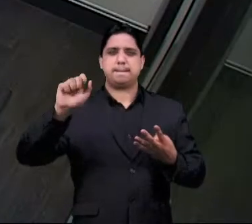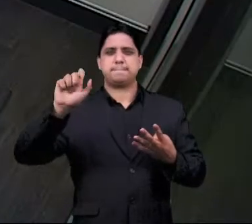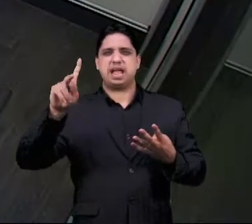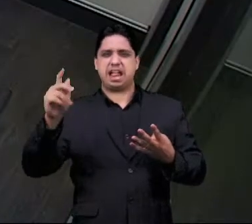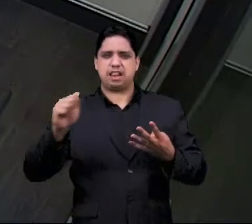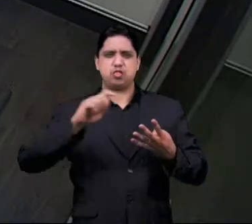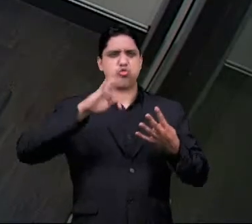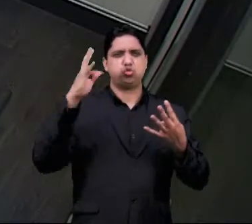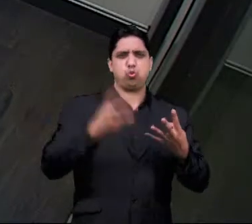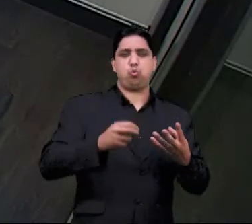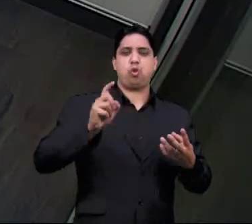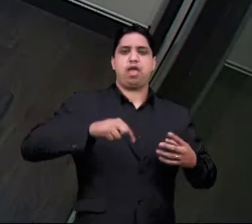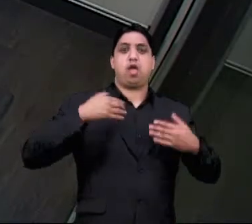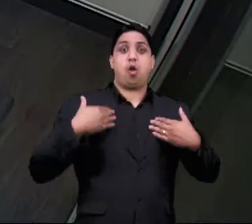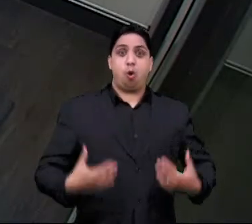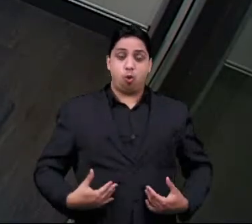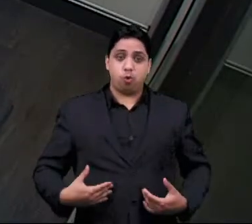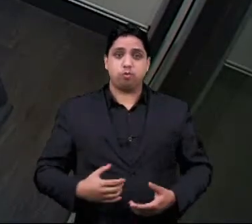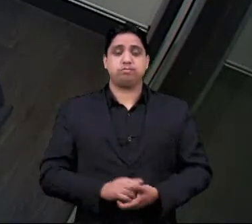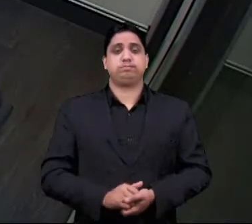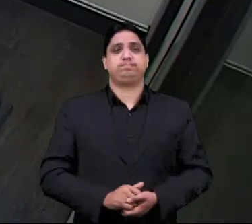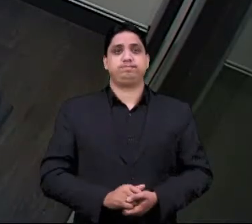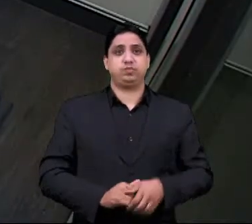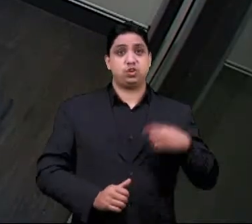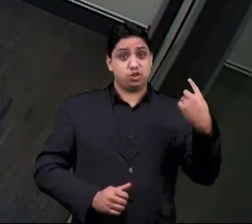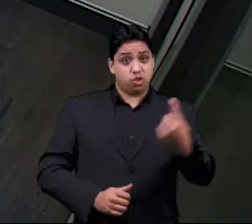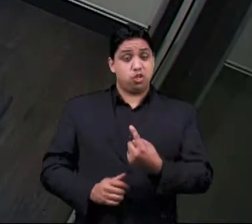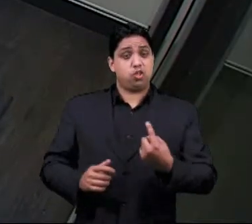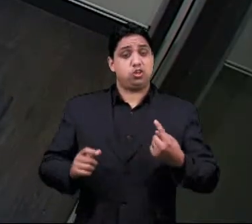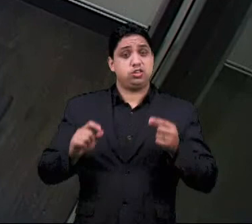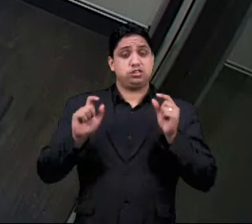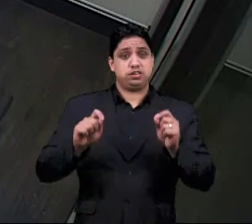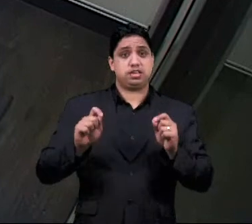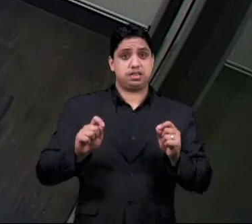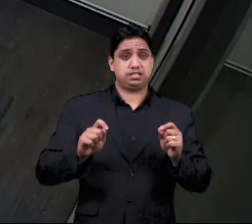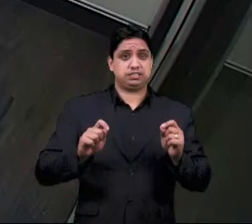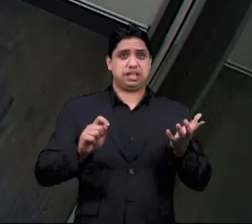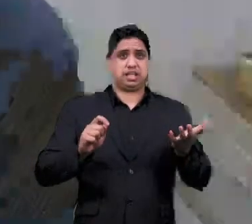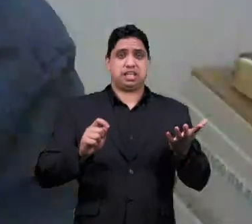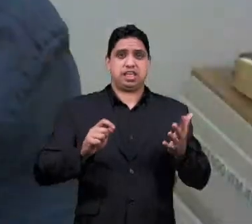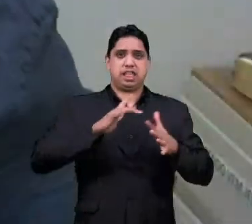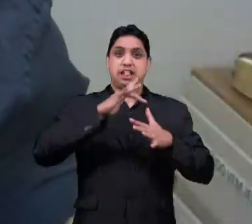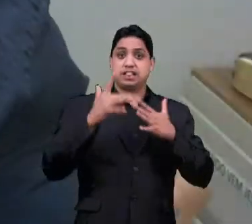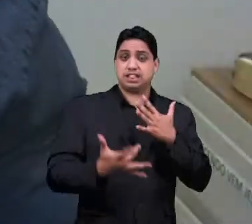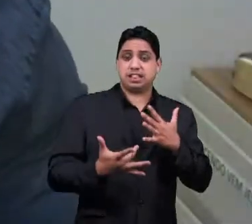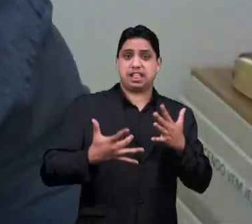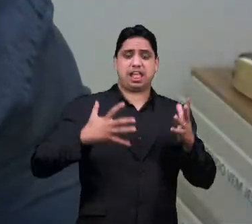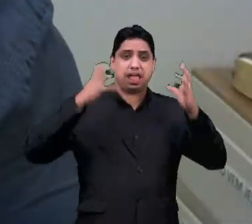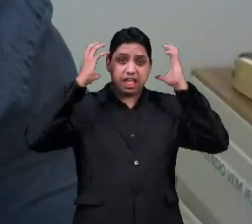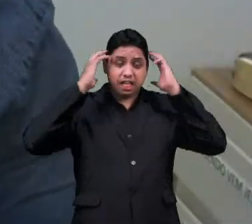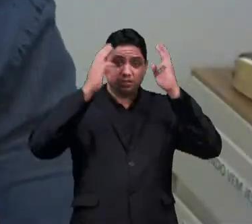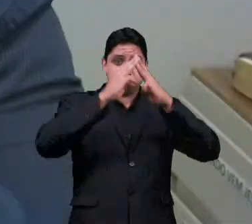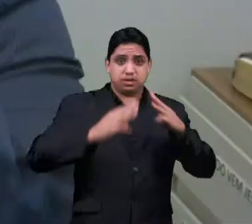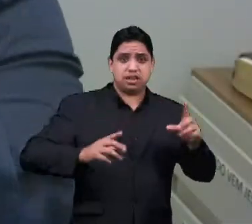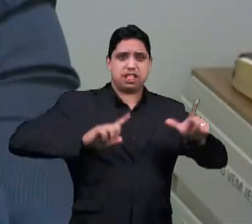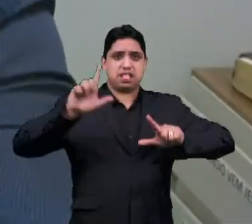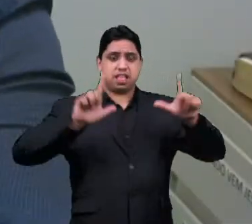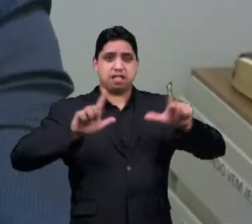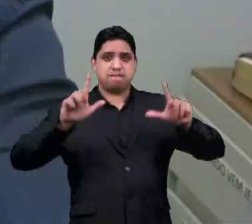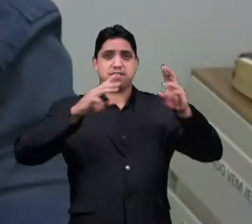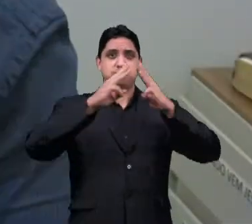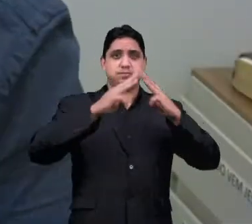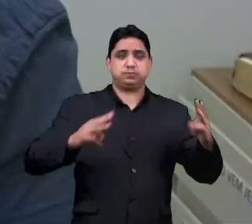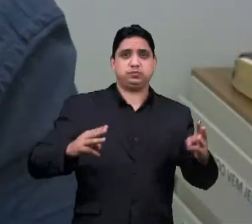tudo é corpo, né? Estamos aqui com as mídias integradas, né? A Rádio Manaim, TV Web Manaim,